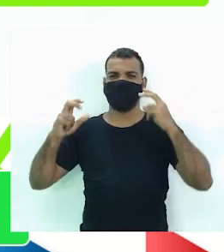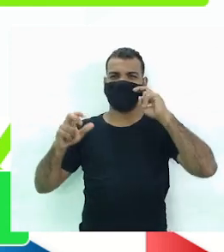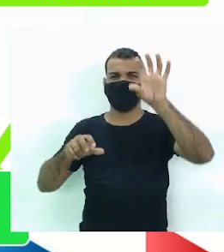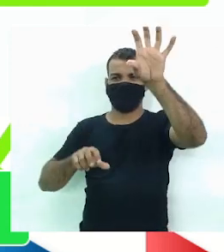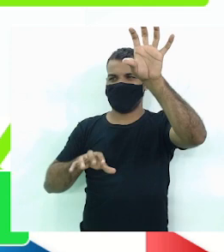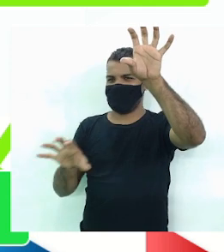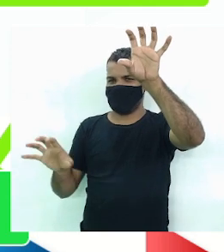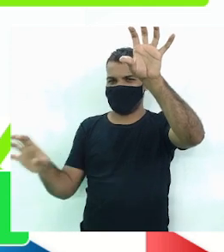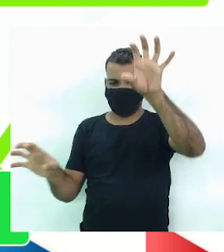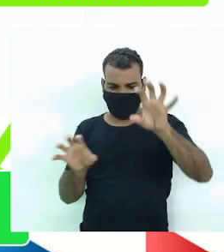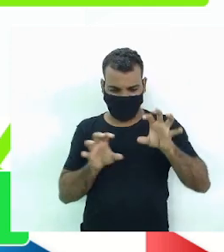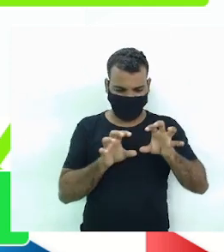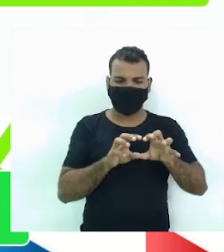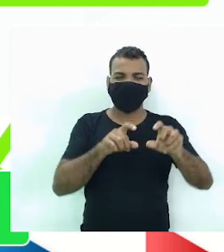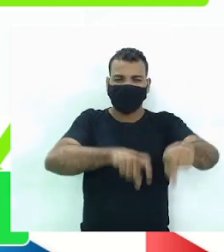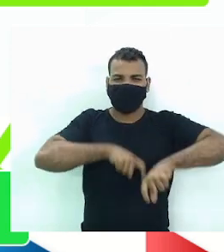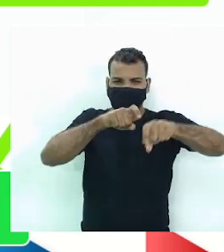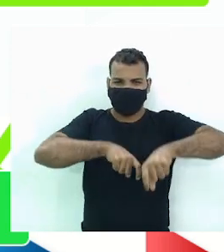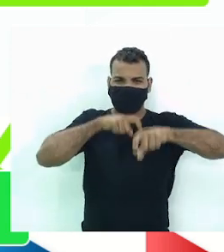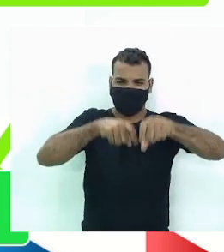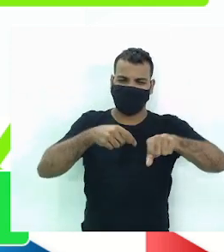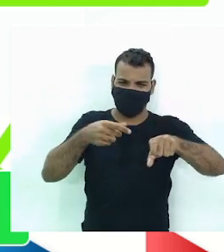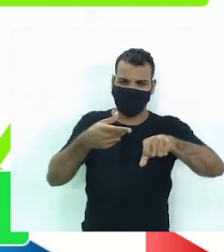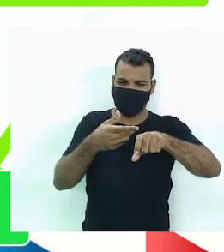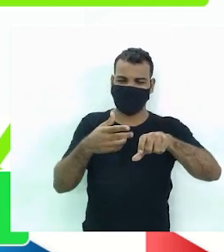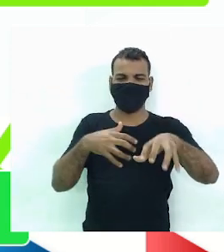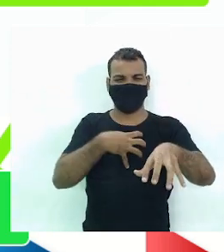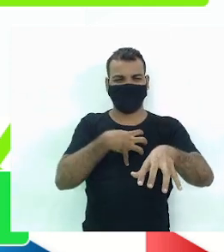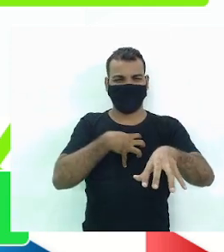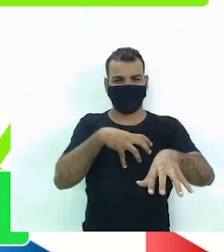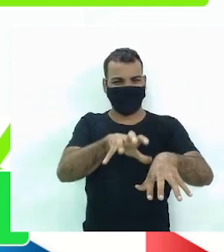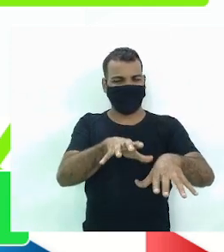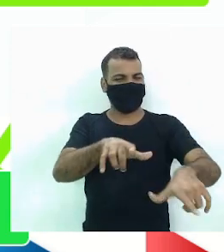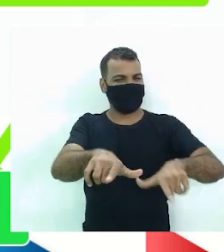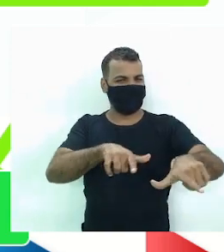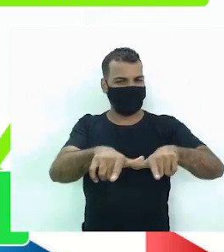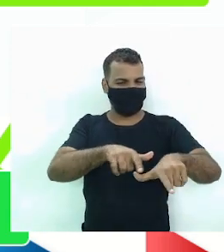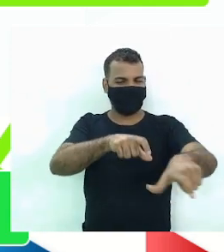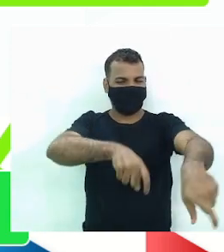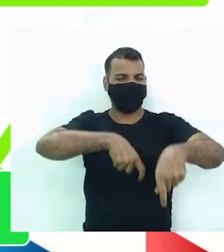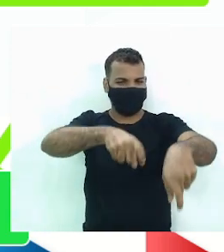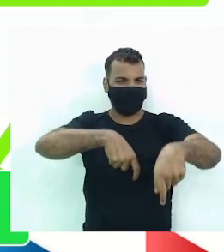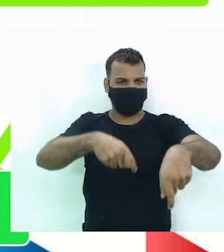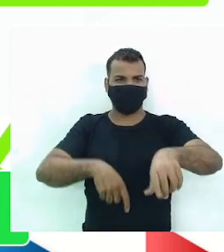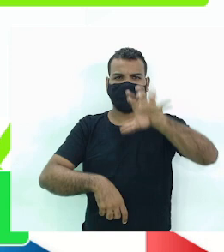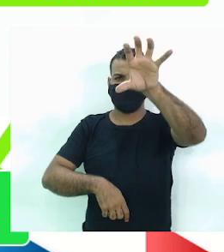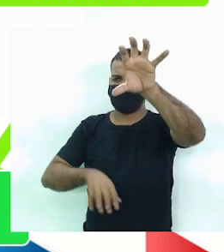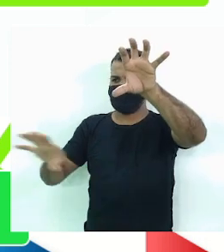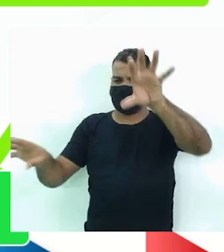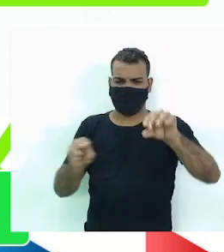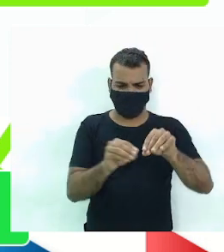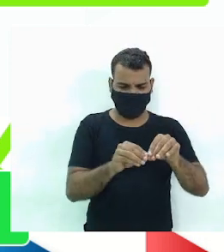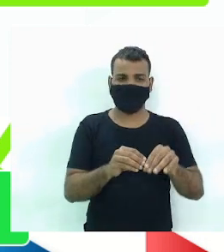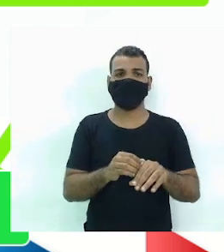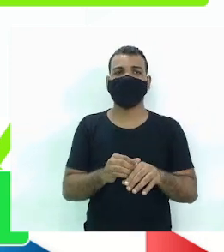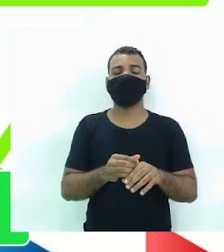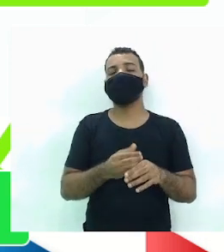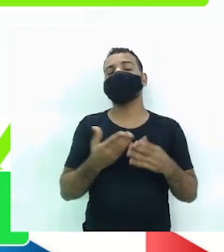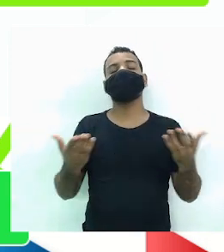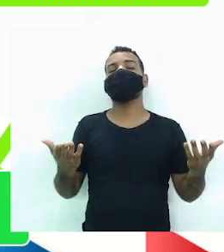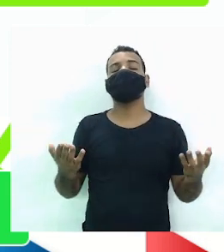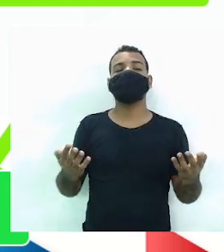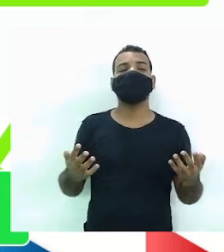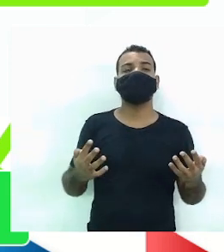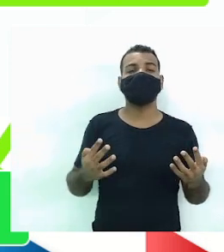modo de produção agrícola dos povos germânicos e romanos. Como é que fazia isso? Era a questão